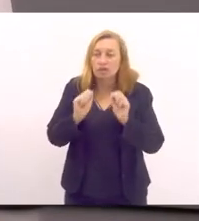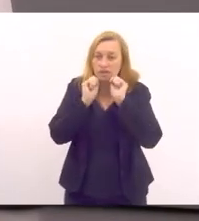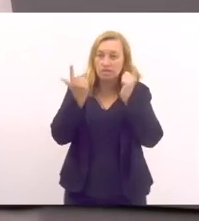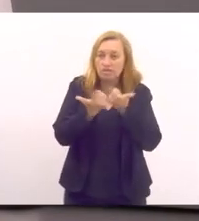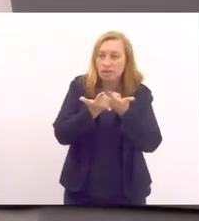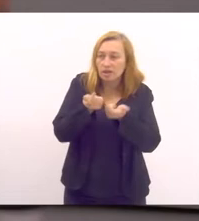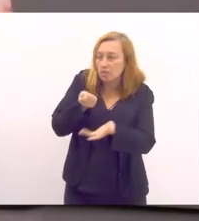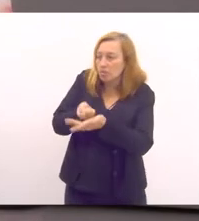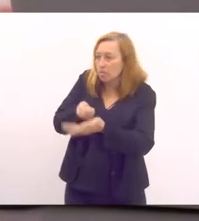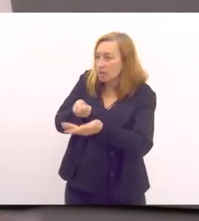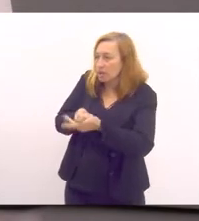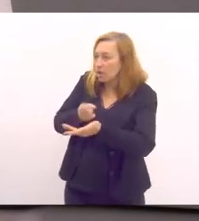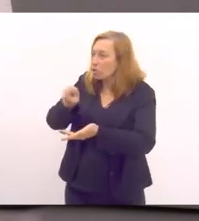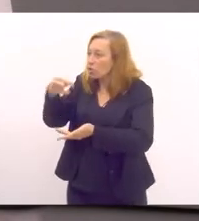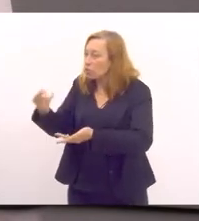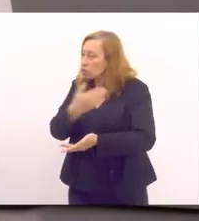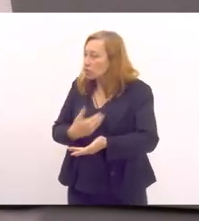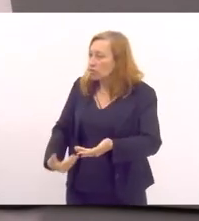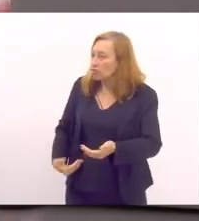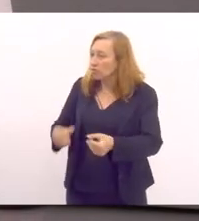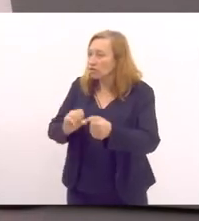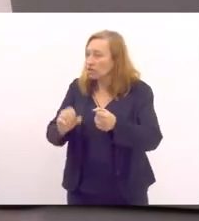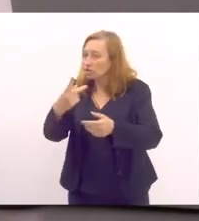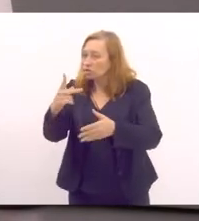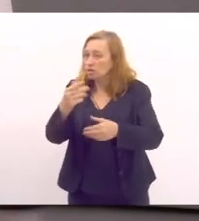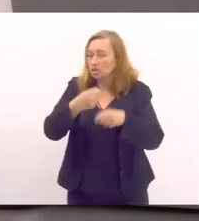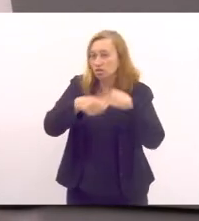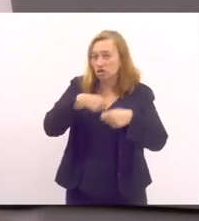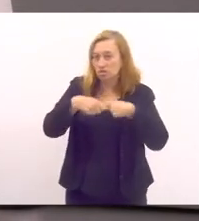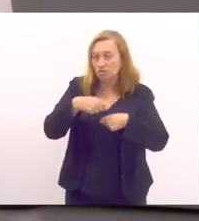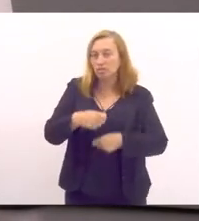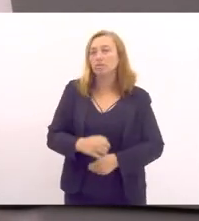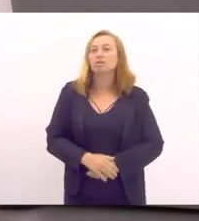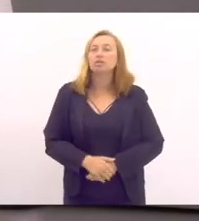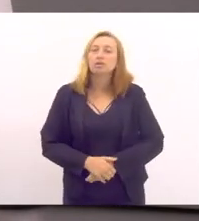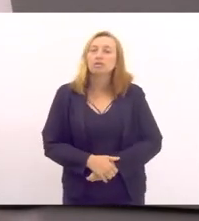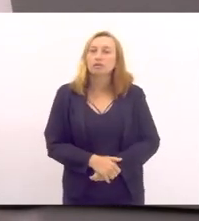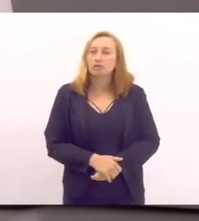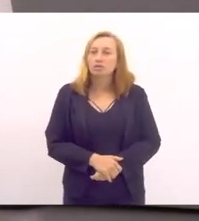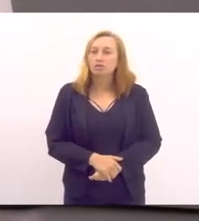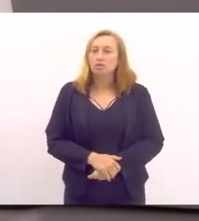que o governador vai fazer com sua administração.